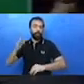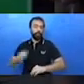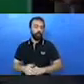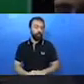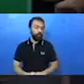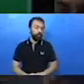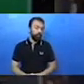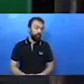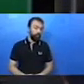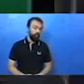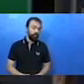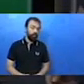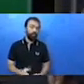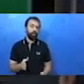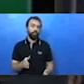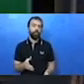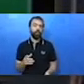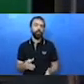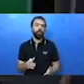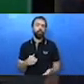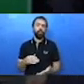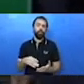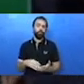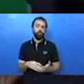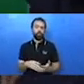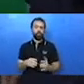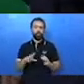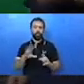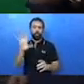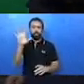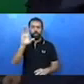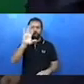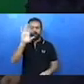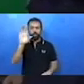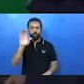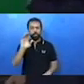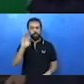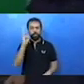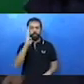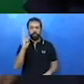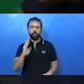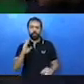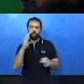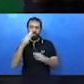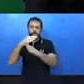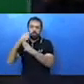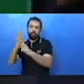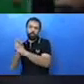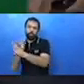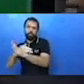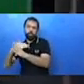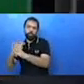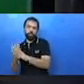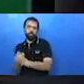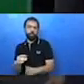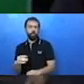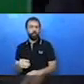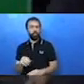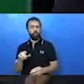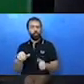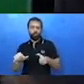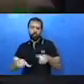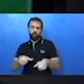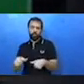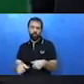que se fazia uma divisão, uma divisa de um território e um novo território surgia, mudava-se a quantidade